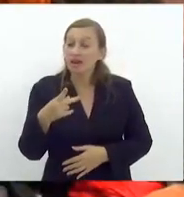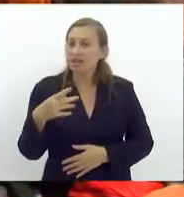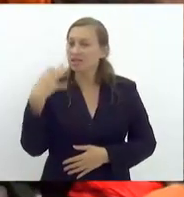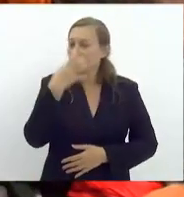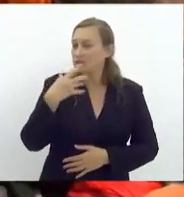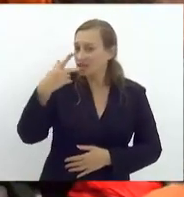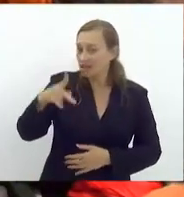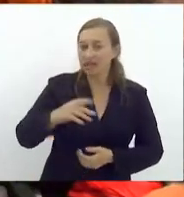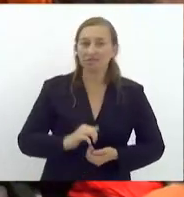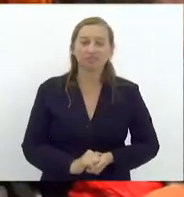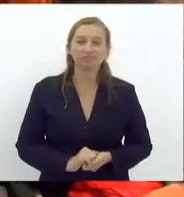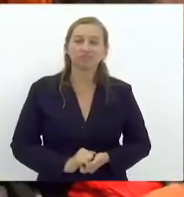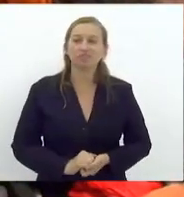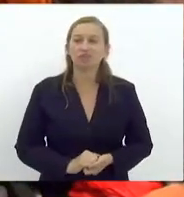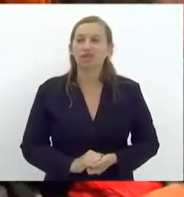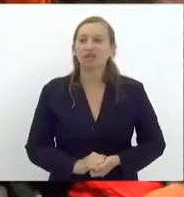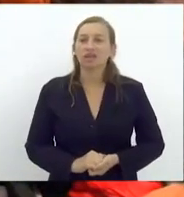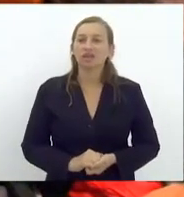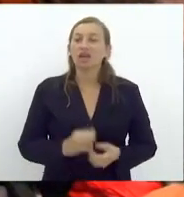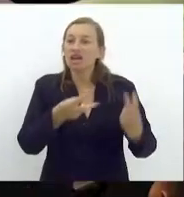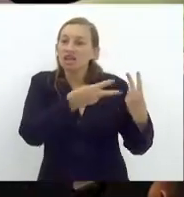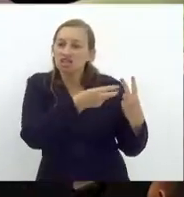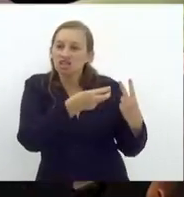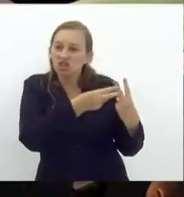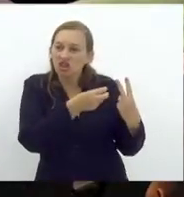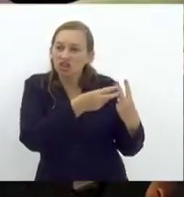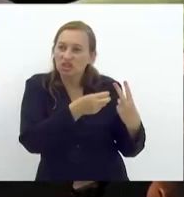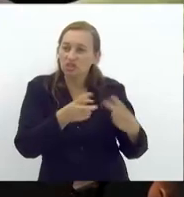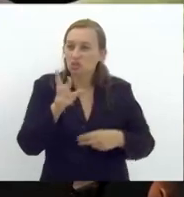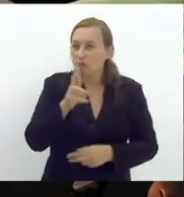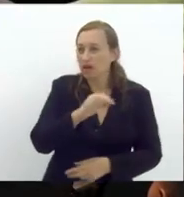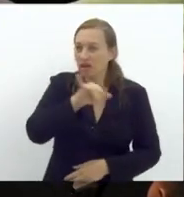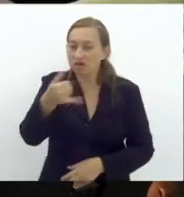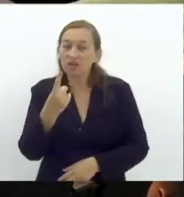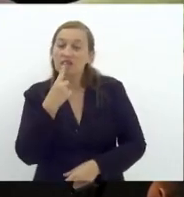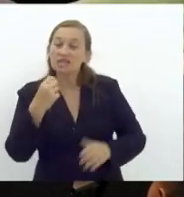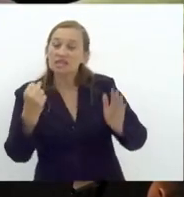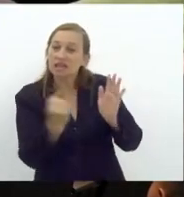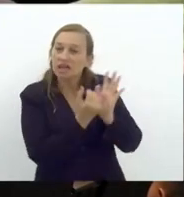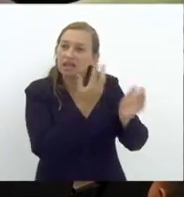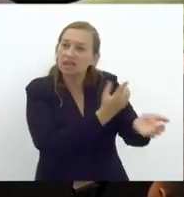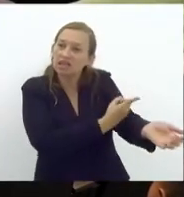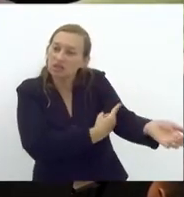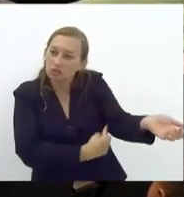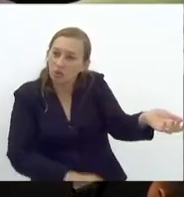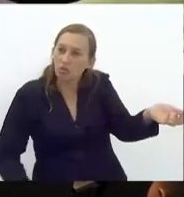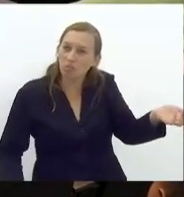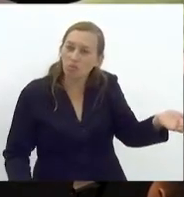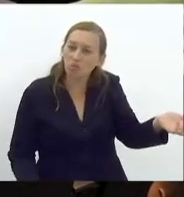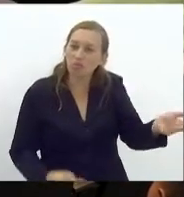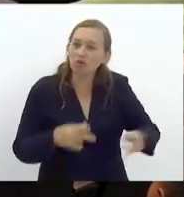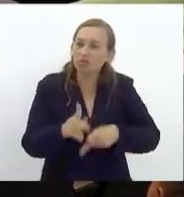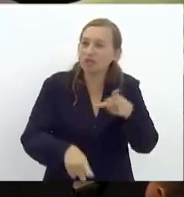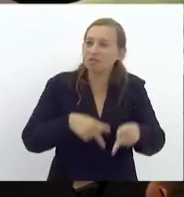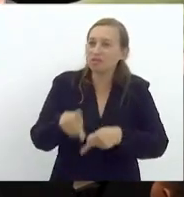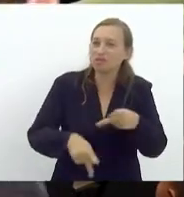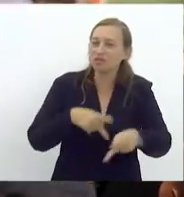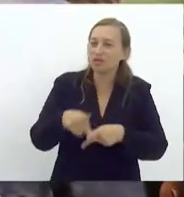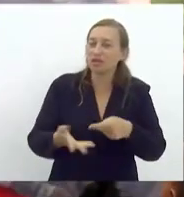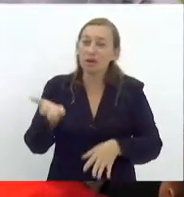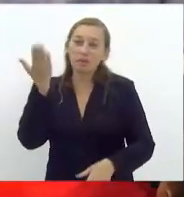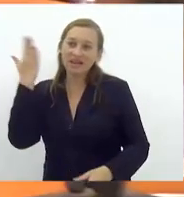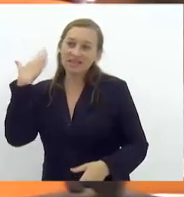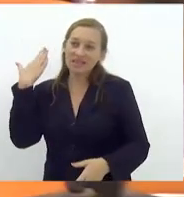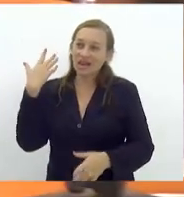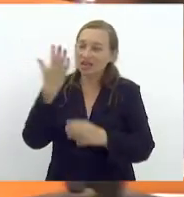suas músicas indígena originário do RJ sangue do meu povo banhando a terra presente de fúria passado de